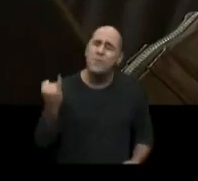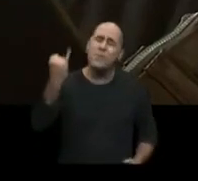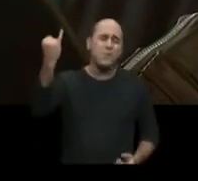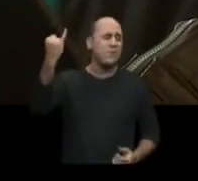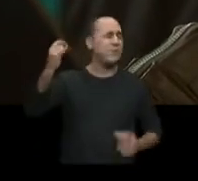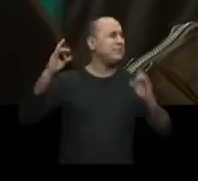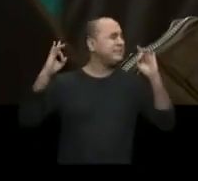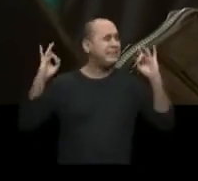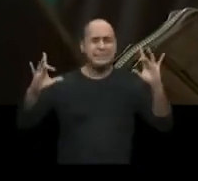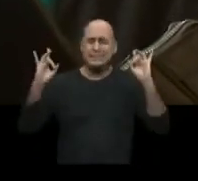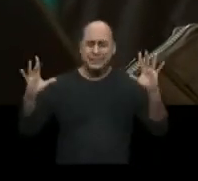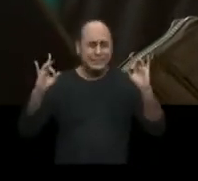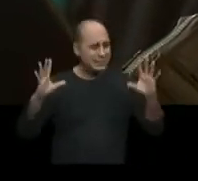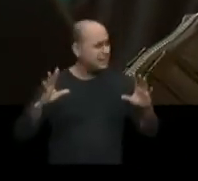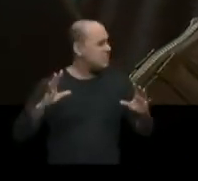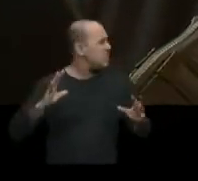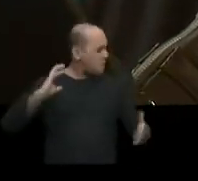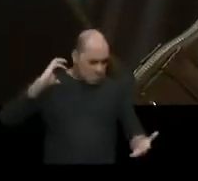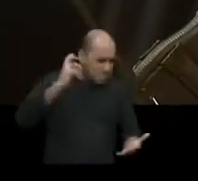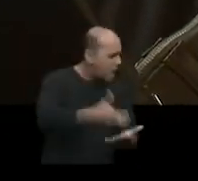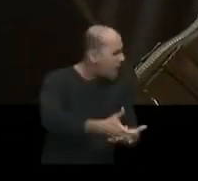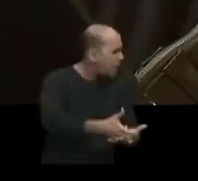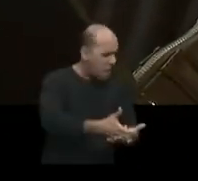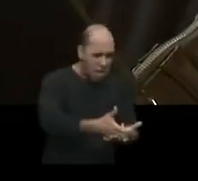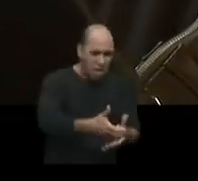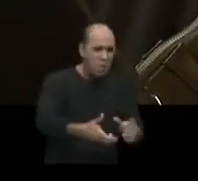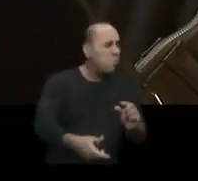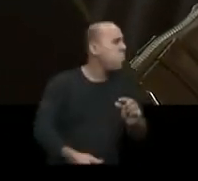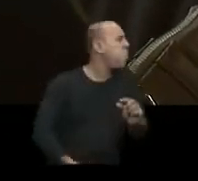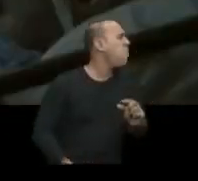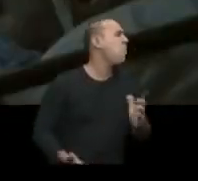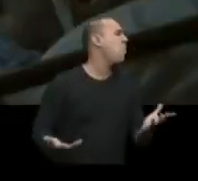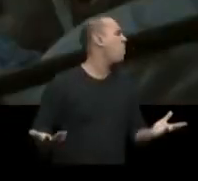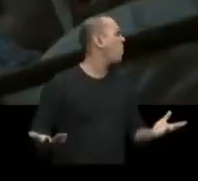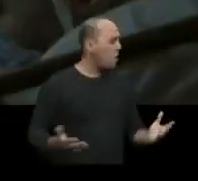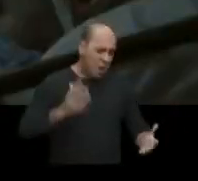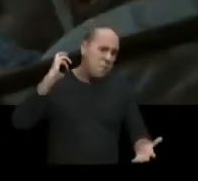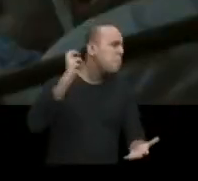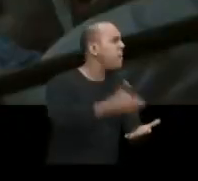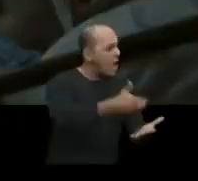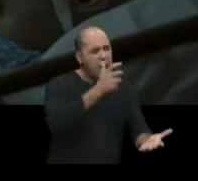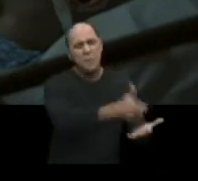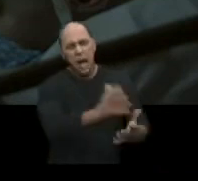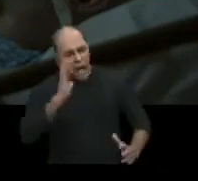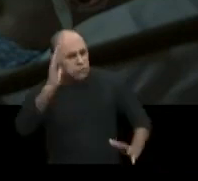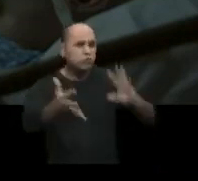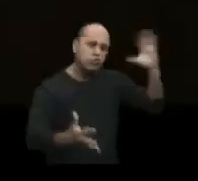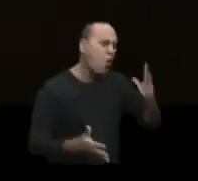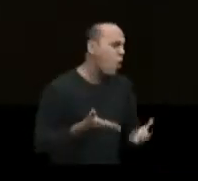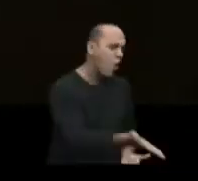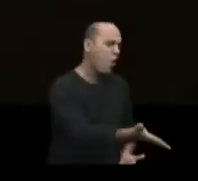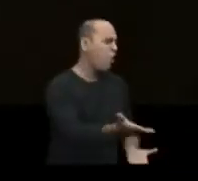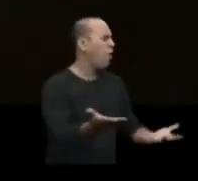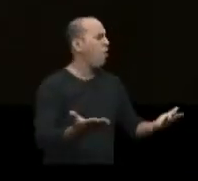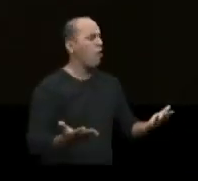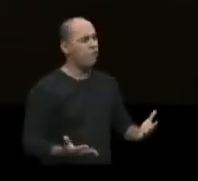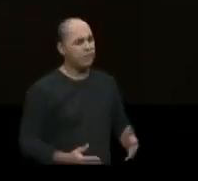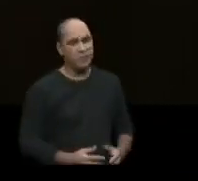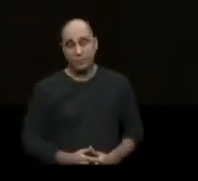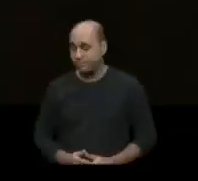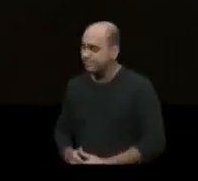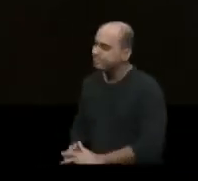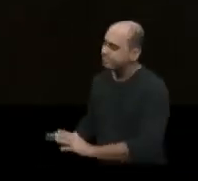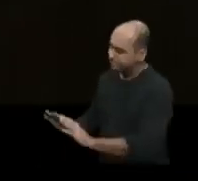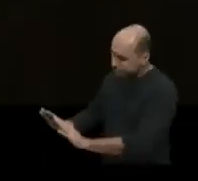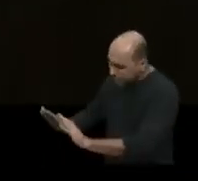E qualquer preço que represente o bem-estar deles não será caro. Marli, eu tenho um filho da